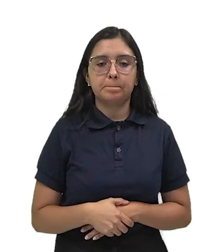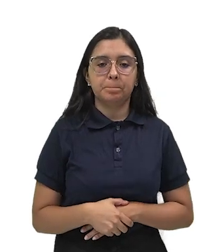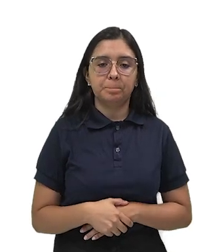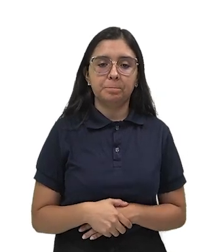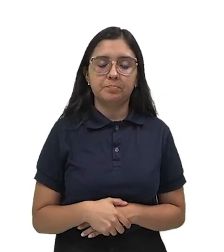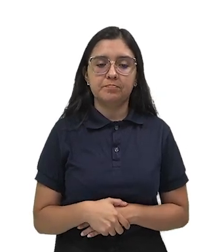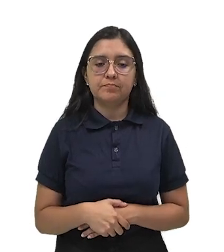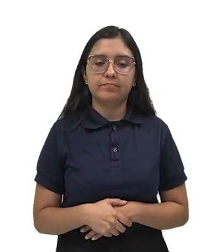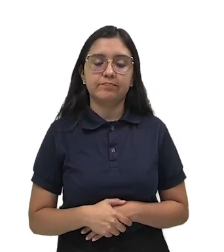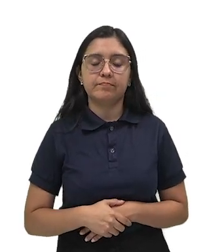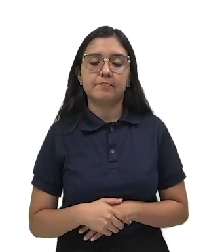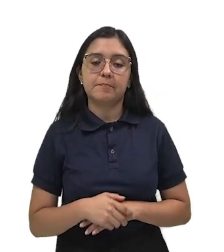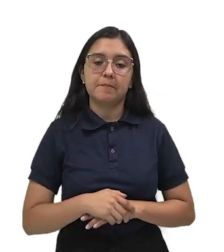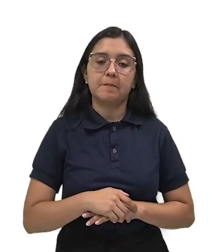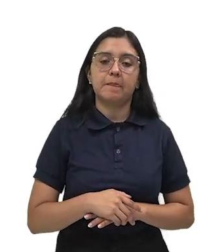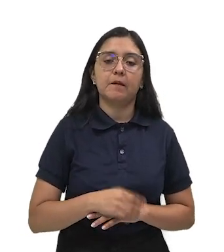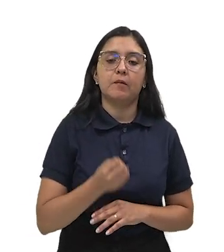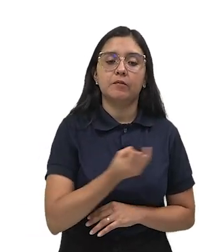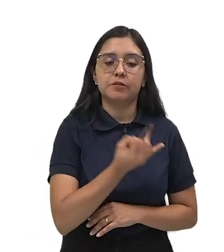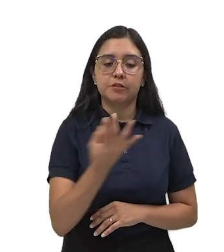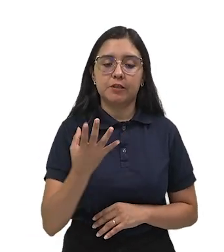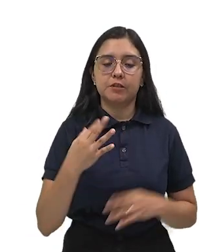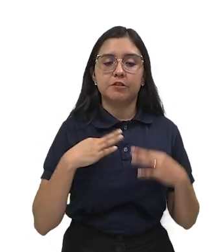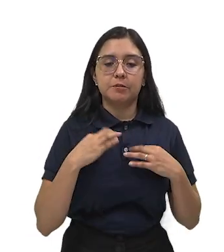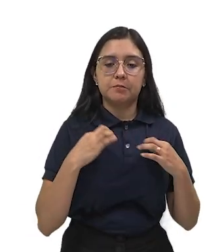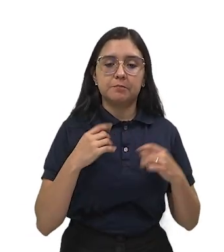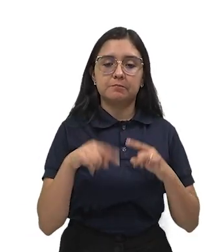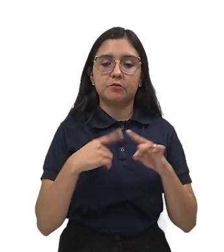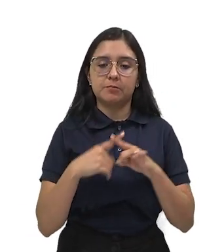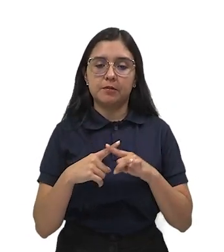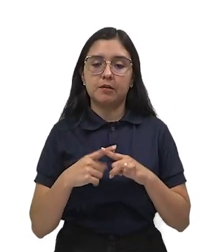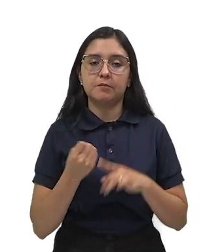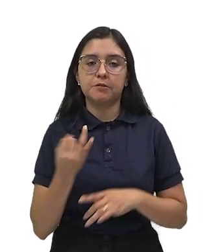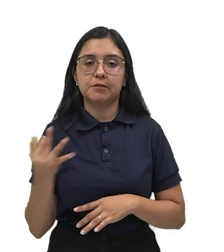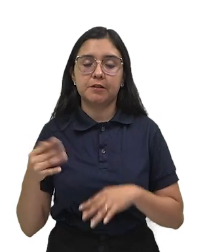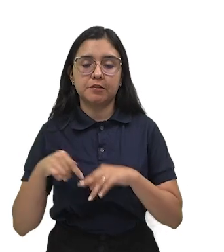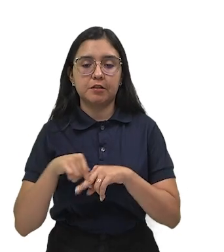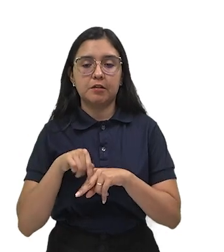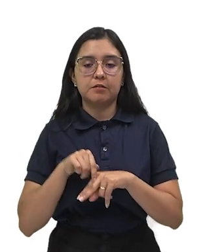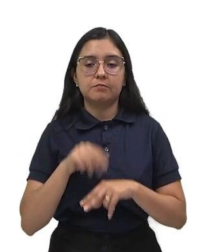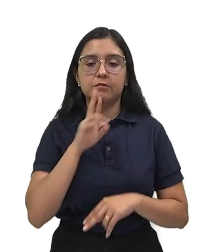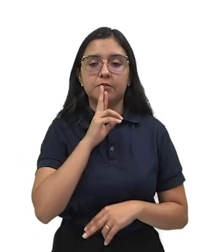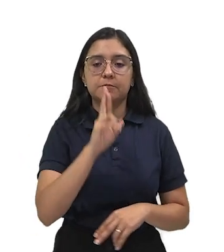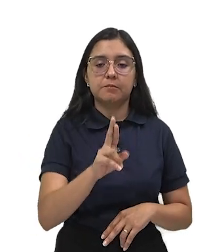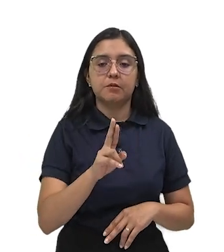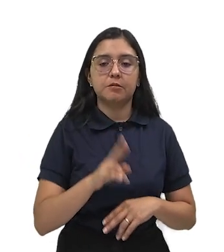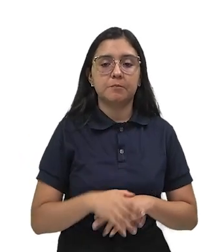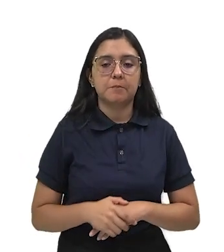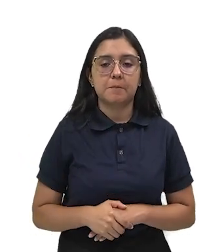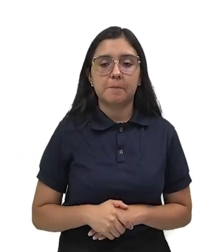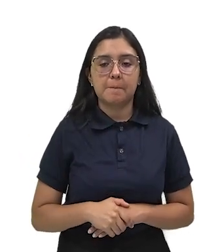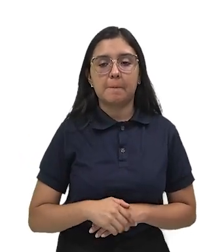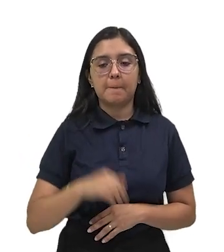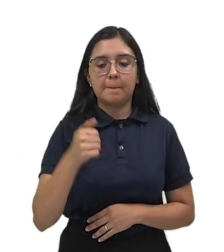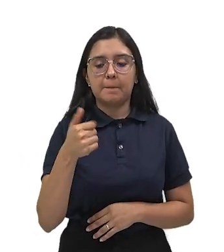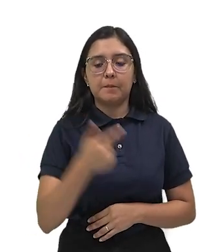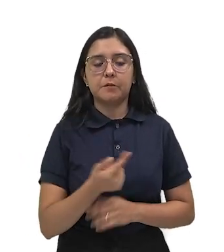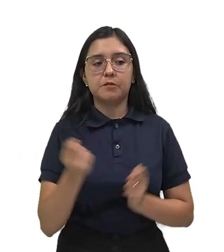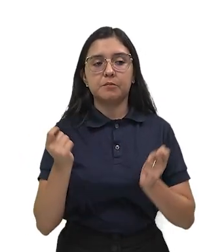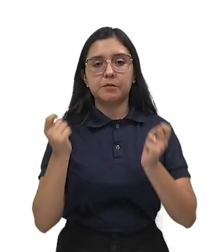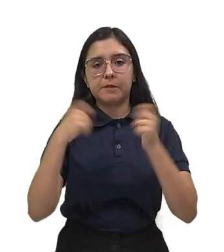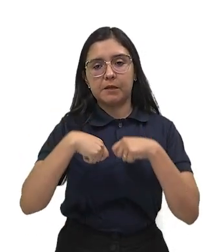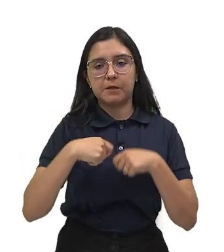a quantidade de camisas pela quantidade de calças, olha, isso vai dar o quê? 12